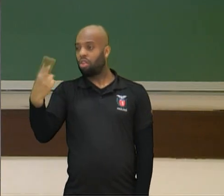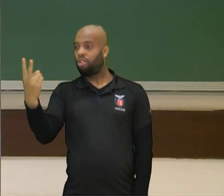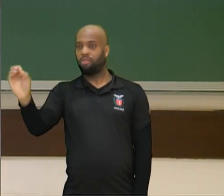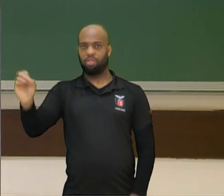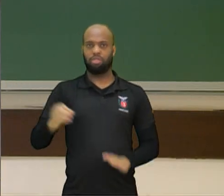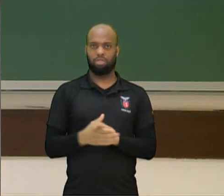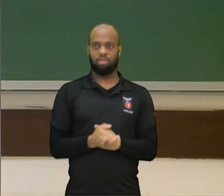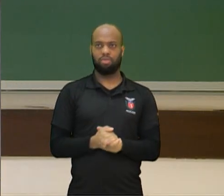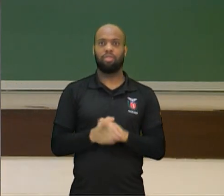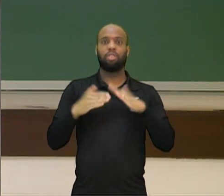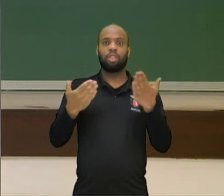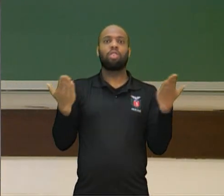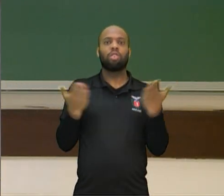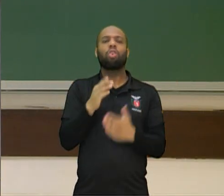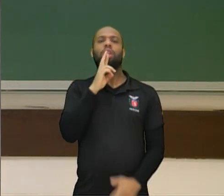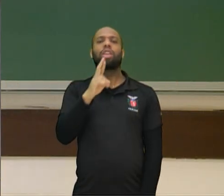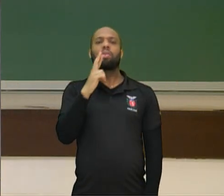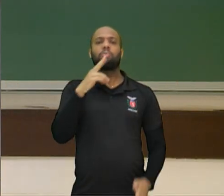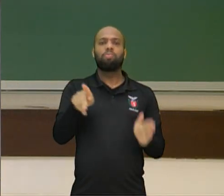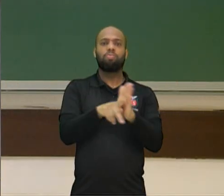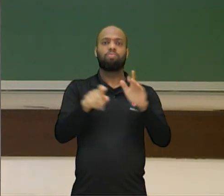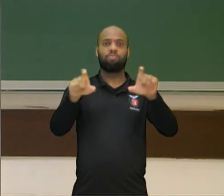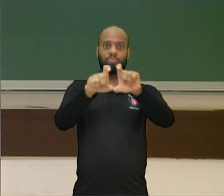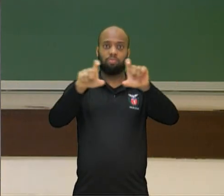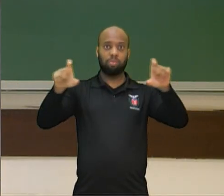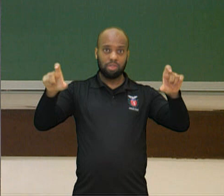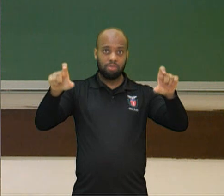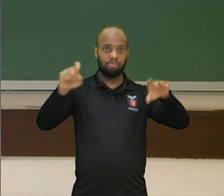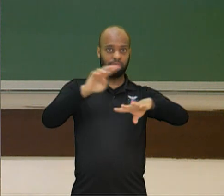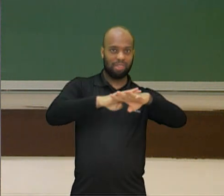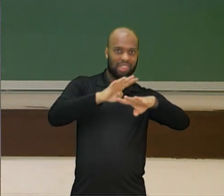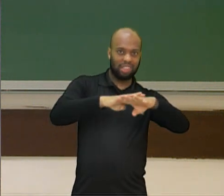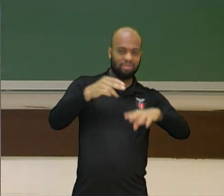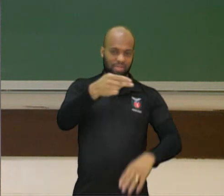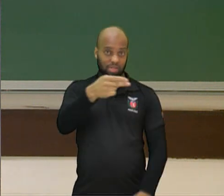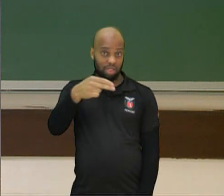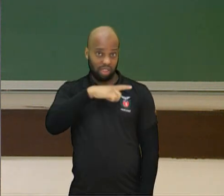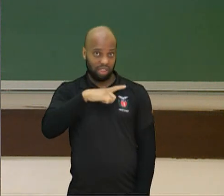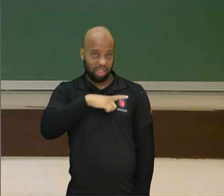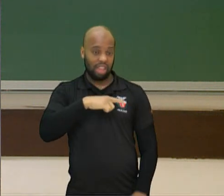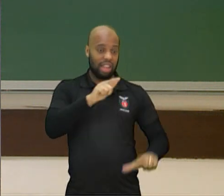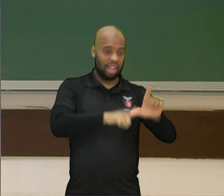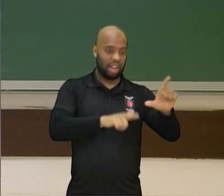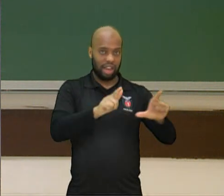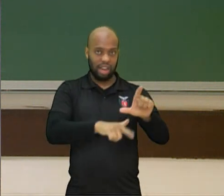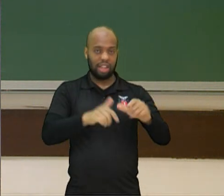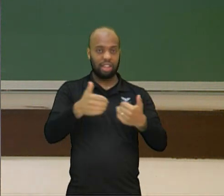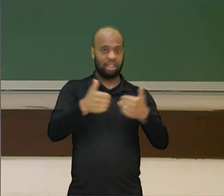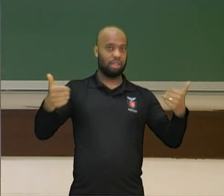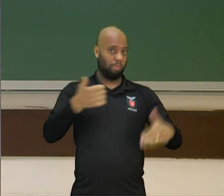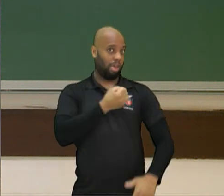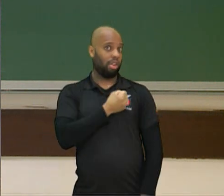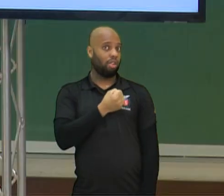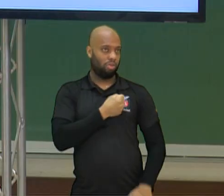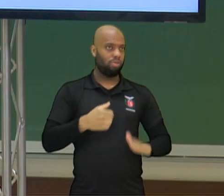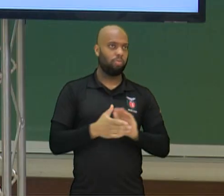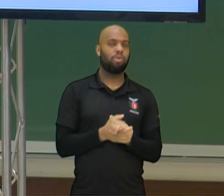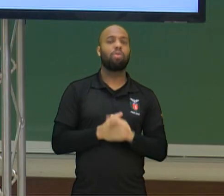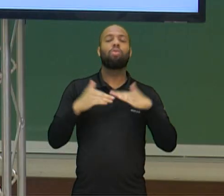Então, resultou numa equaçãozinha, letra para um lado, número para o outro. Então, vai nos resultar